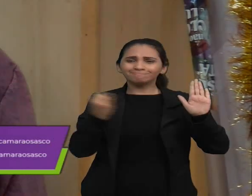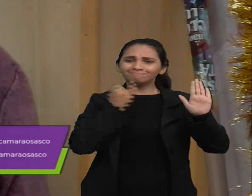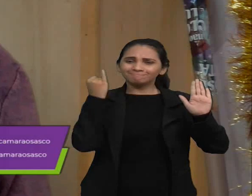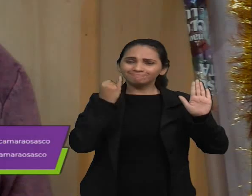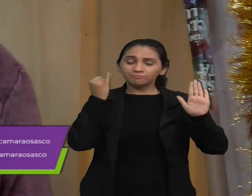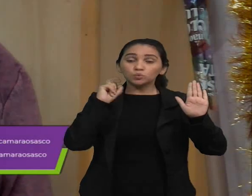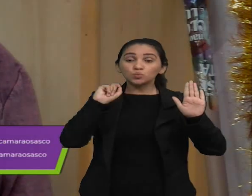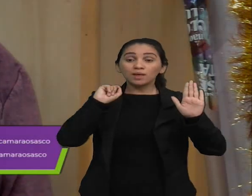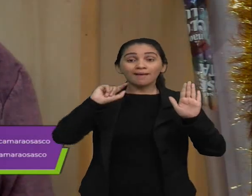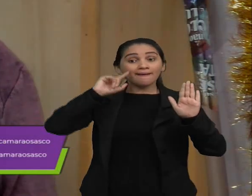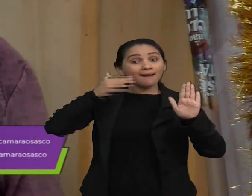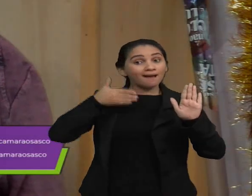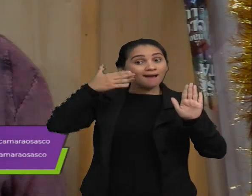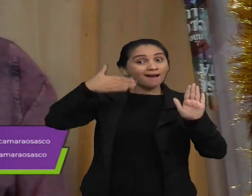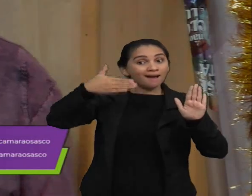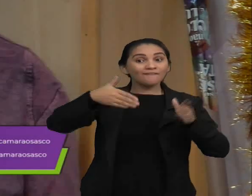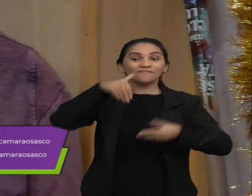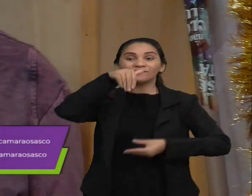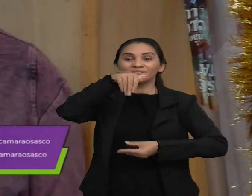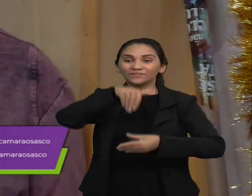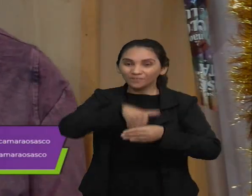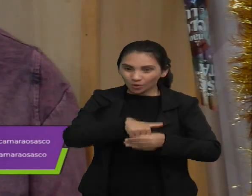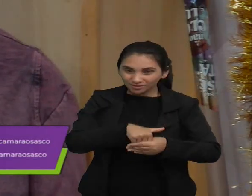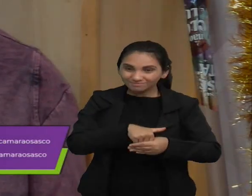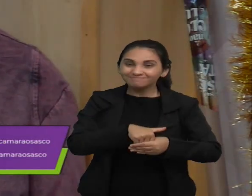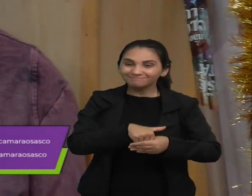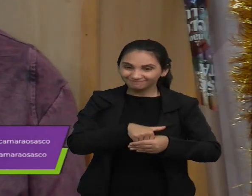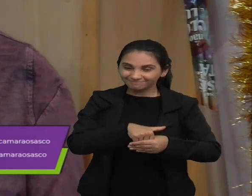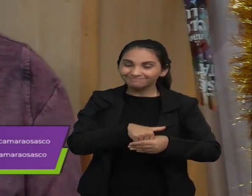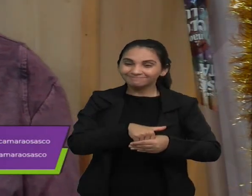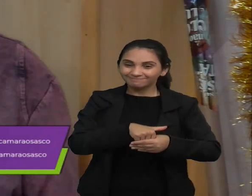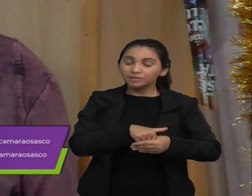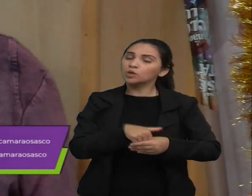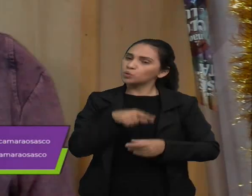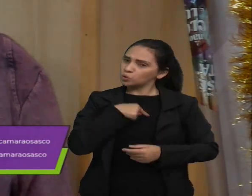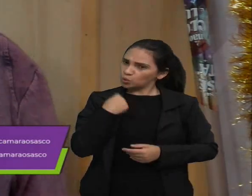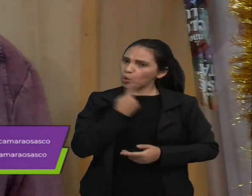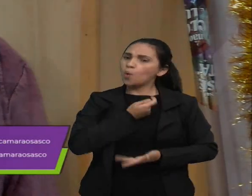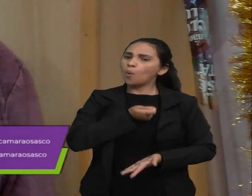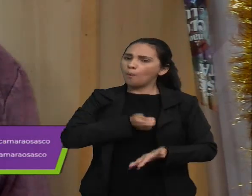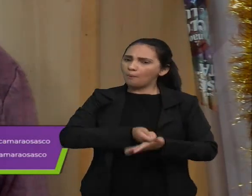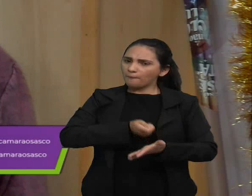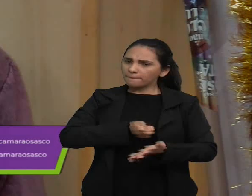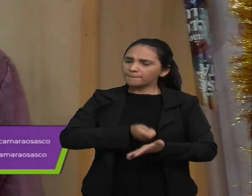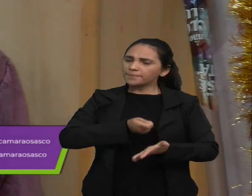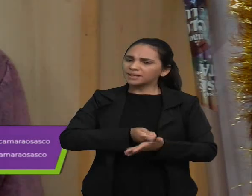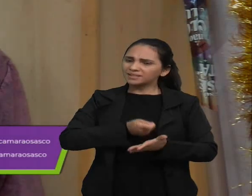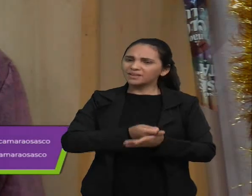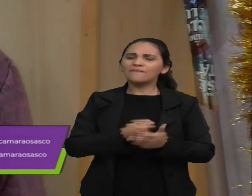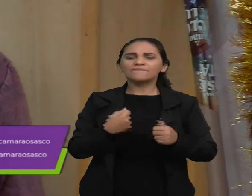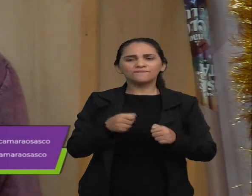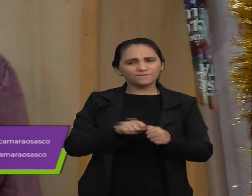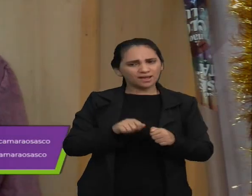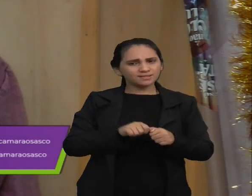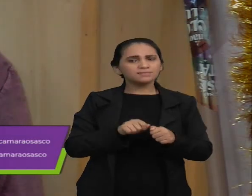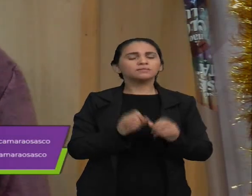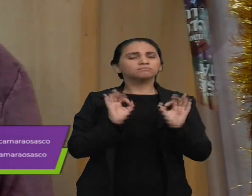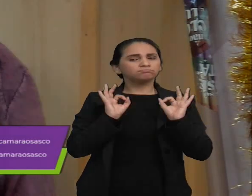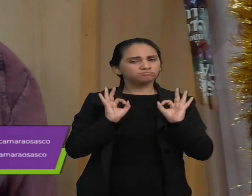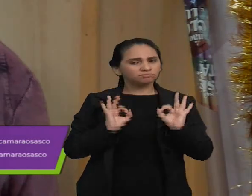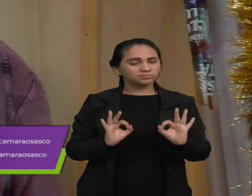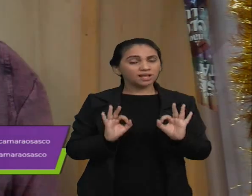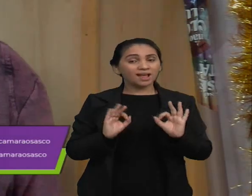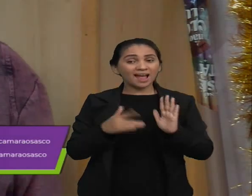eleições municipais. E a gente tem por obrigação de fazer com que essa discussão